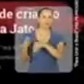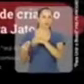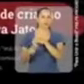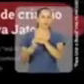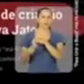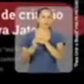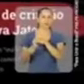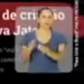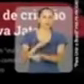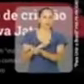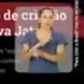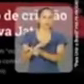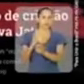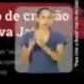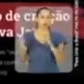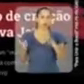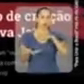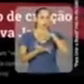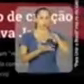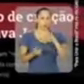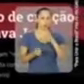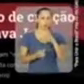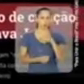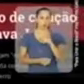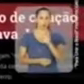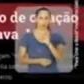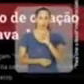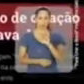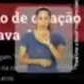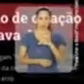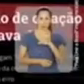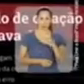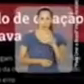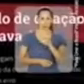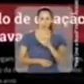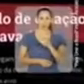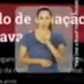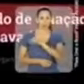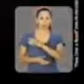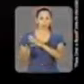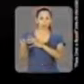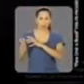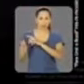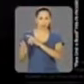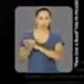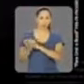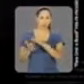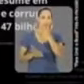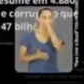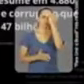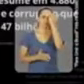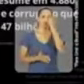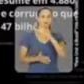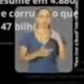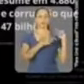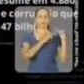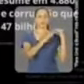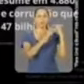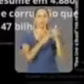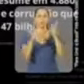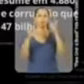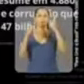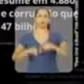foi envolvido no maior esquema de corrupção do mundo, o Petrolão. O partido que nos deixou